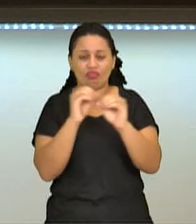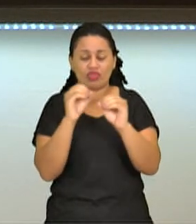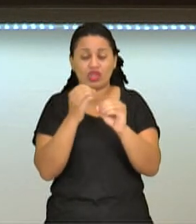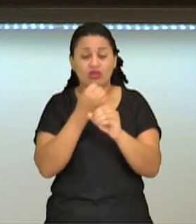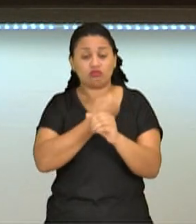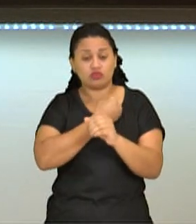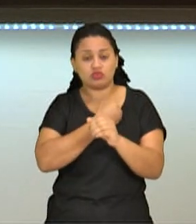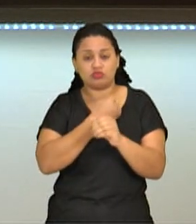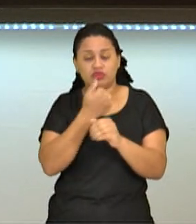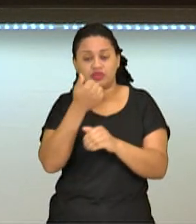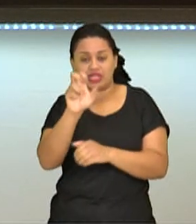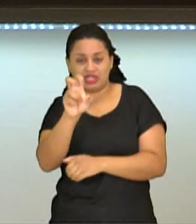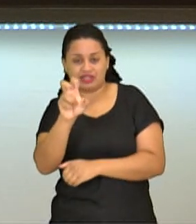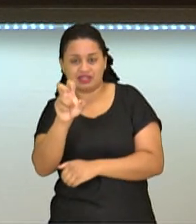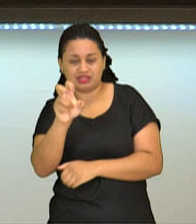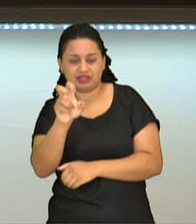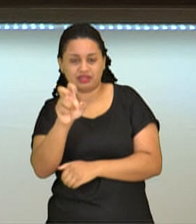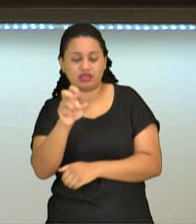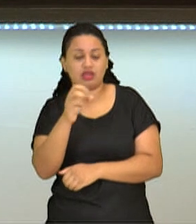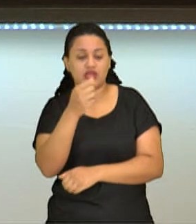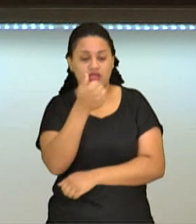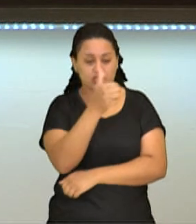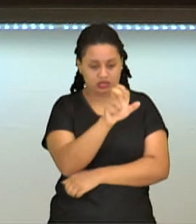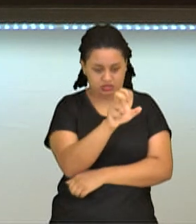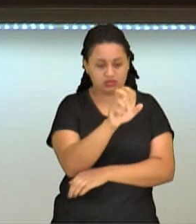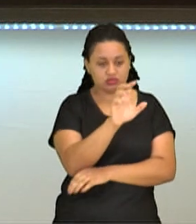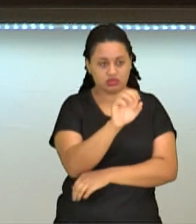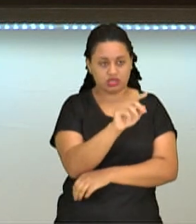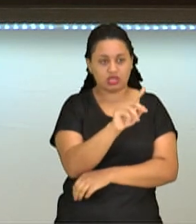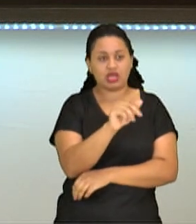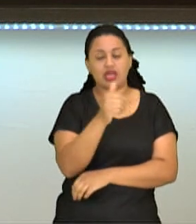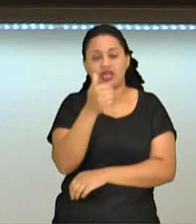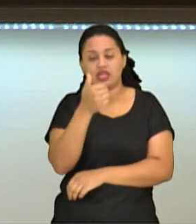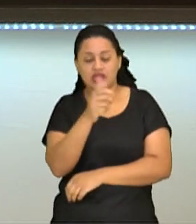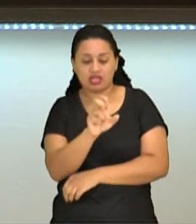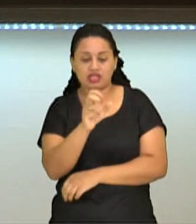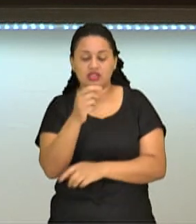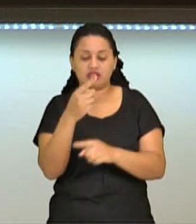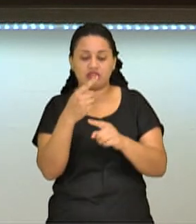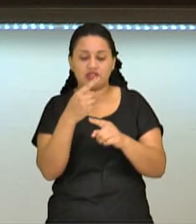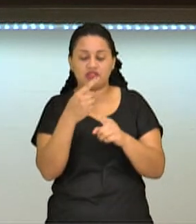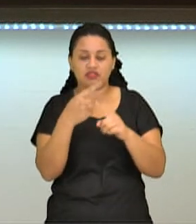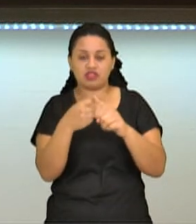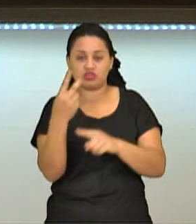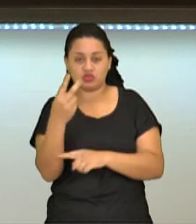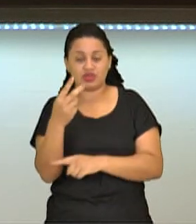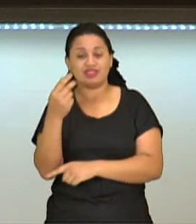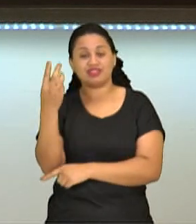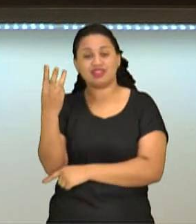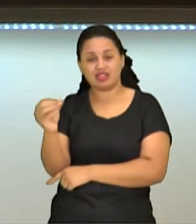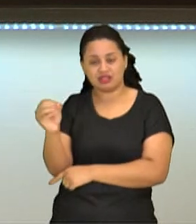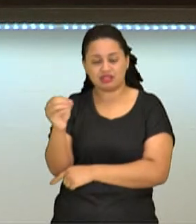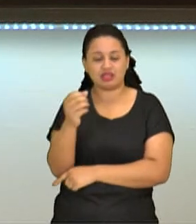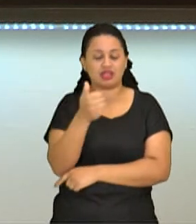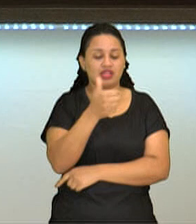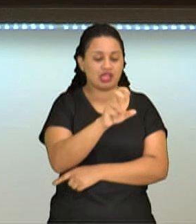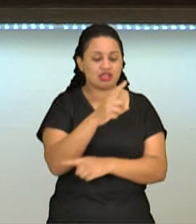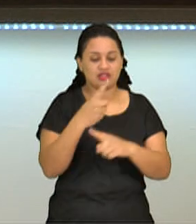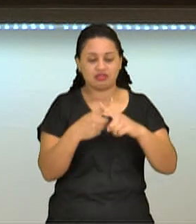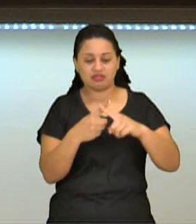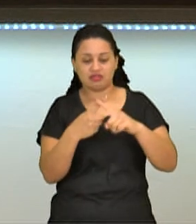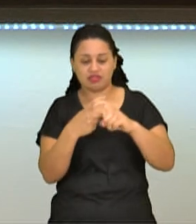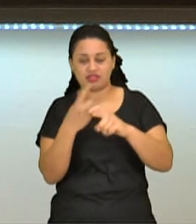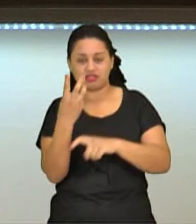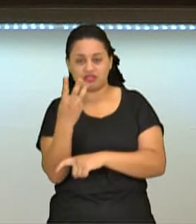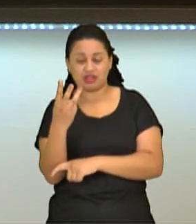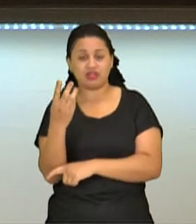do 15. Por exemplo, se eu pegar uma vez o 15, dá 15, mas se eu pegar 2 vezes o 15, dá 30. Se eu pegar 3 vezes o 15,